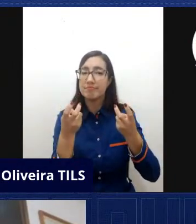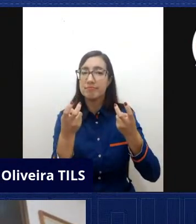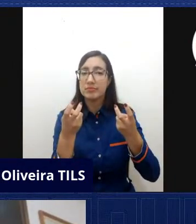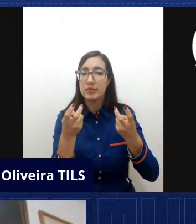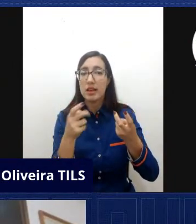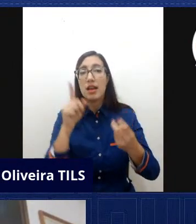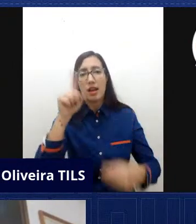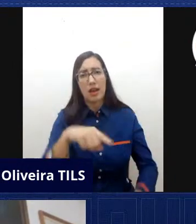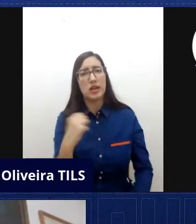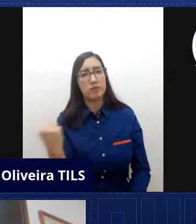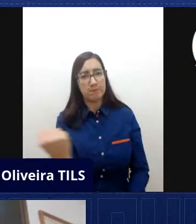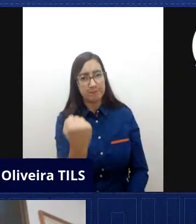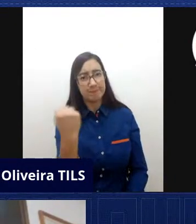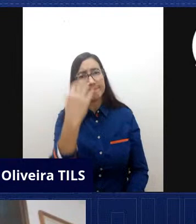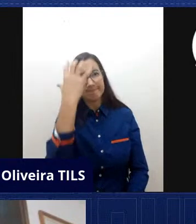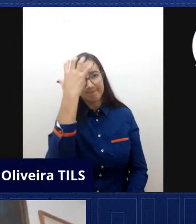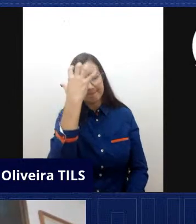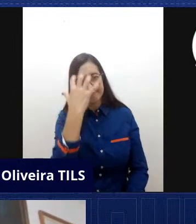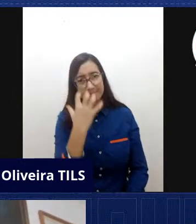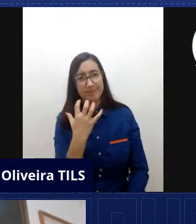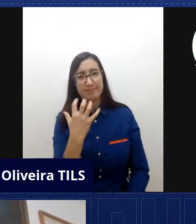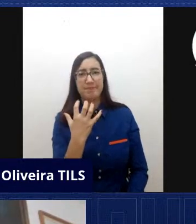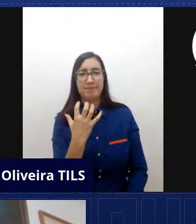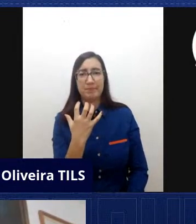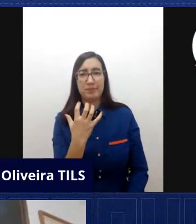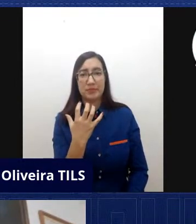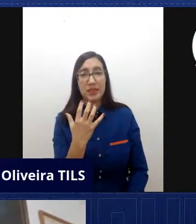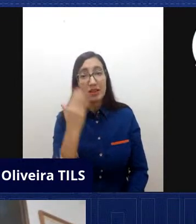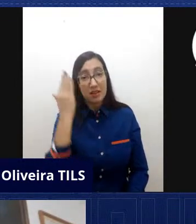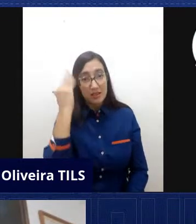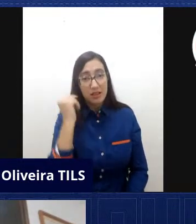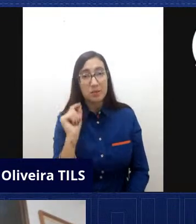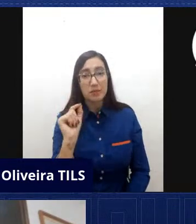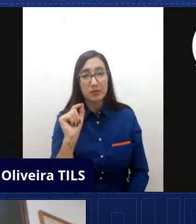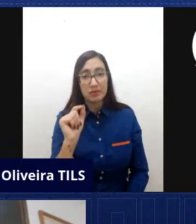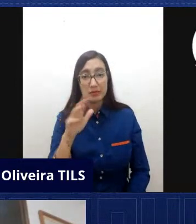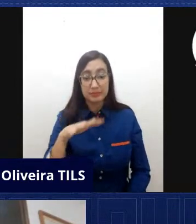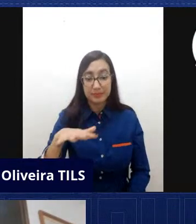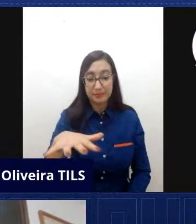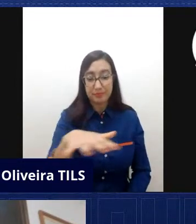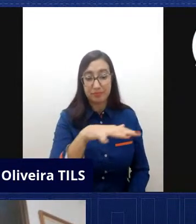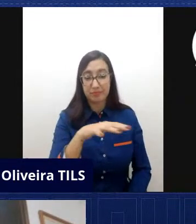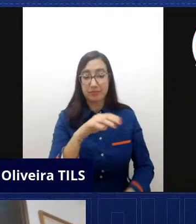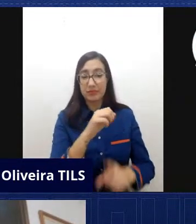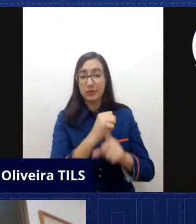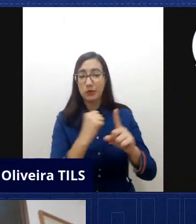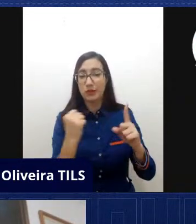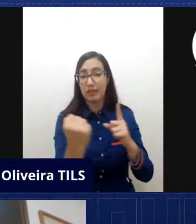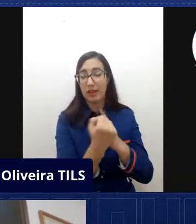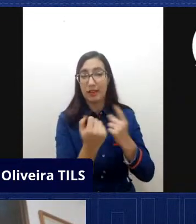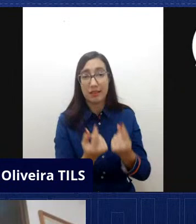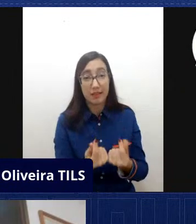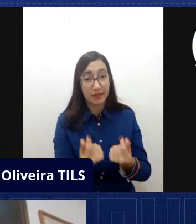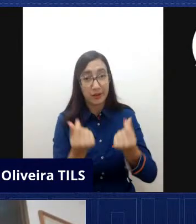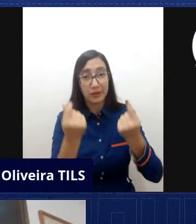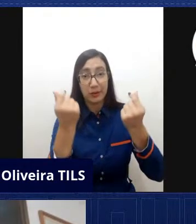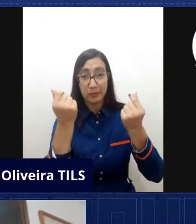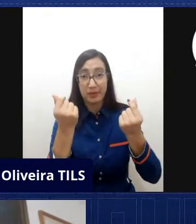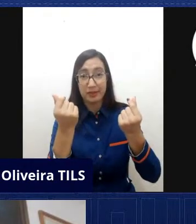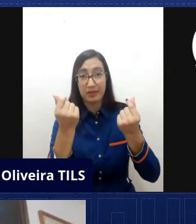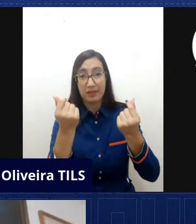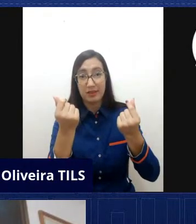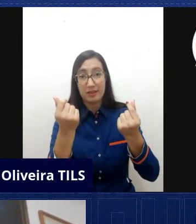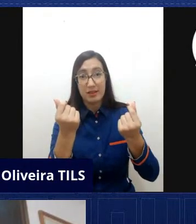porque o impacto é socioeconômico, as mulheres podiam estar trabalhando, fazendo outra coisa, fora da pandemia, inclusive, mas elas estão muito ali no